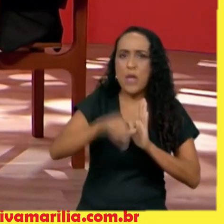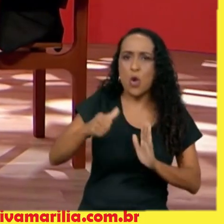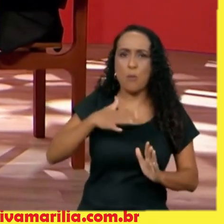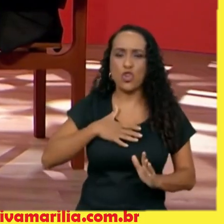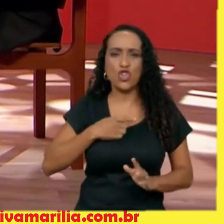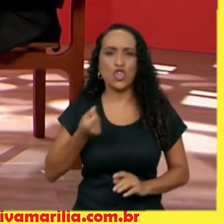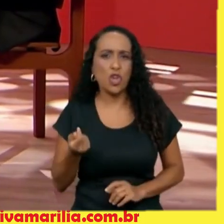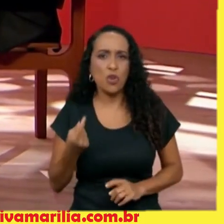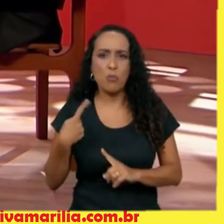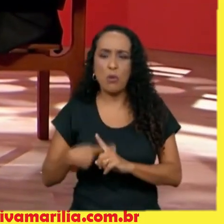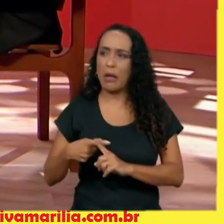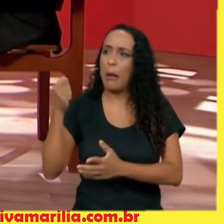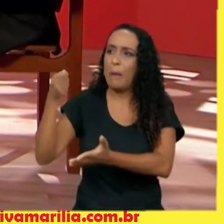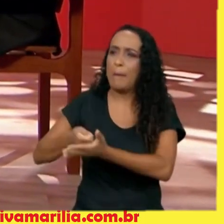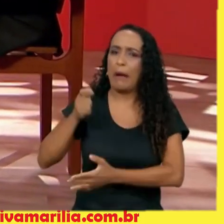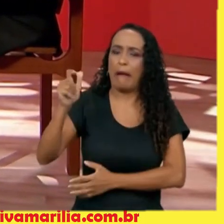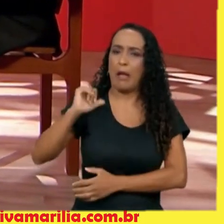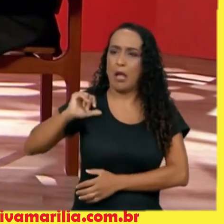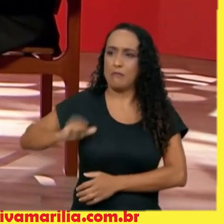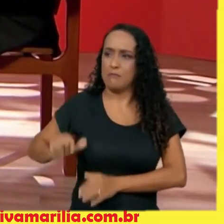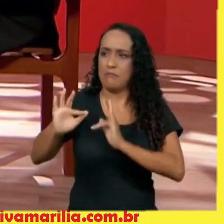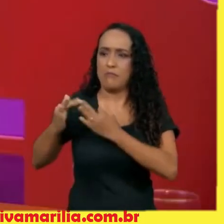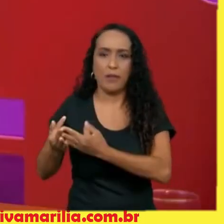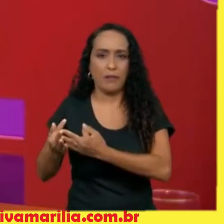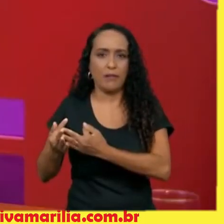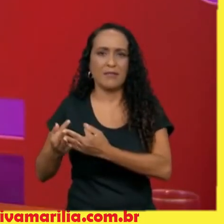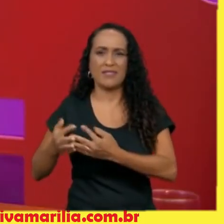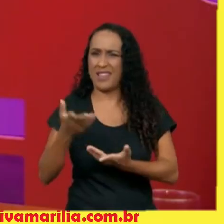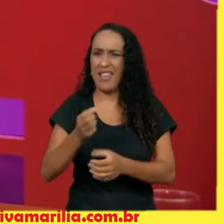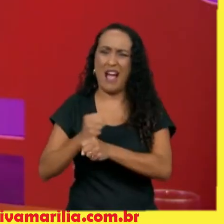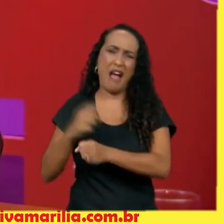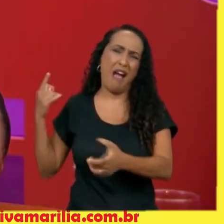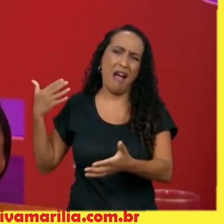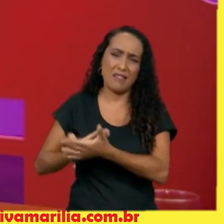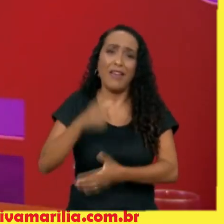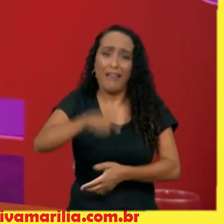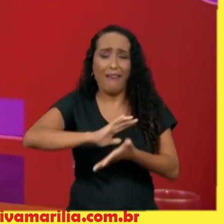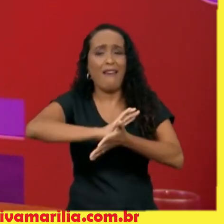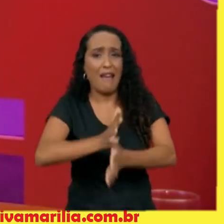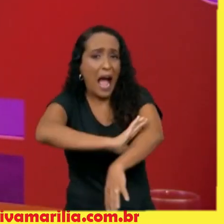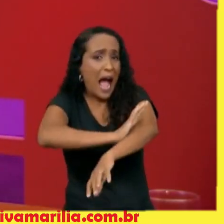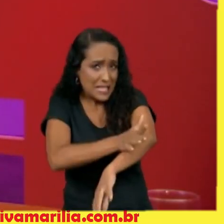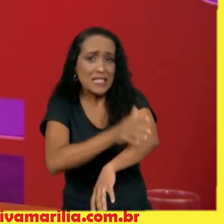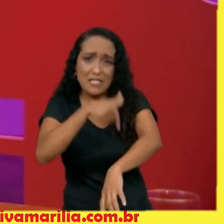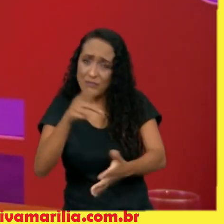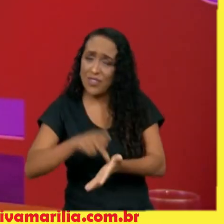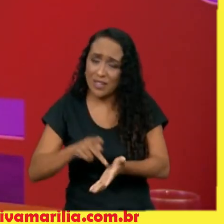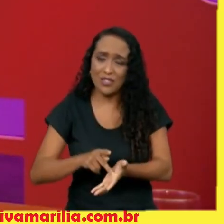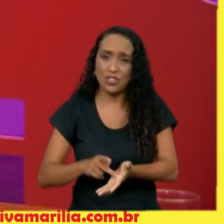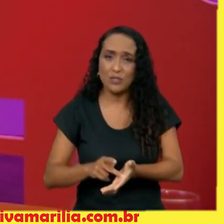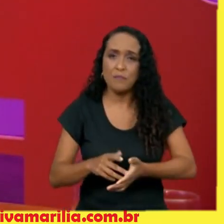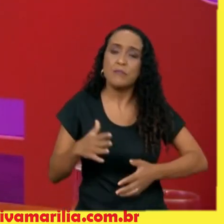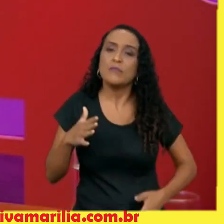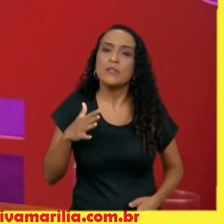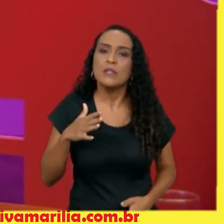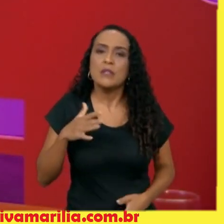né? Pois é, e nunca exatamente. se dissolveu na opinião pública. E que é racismo. Quer dizer, isso tudo, no fundo, a minha tese,